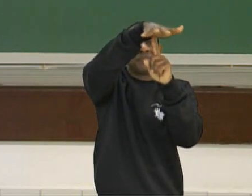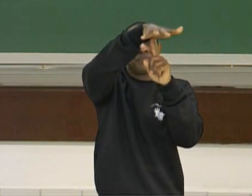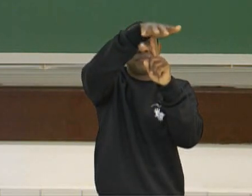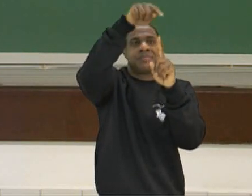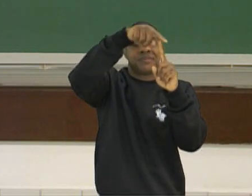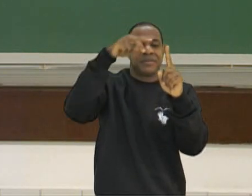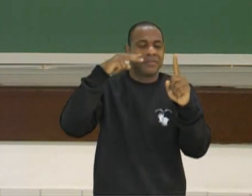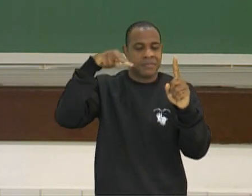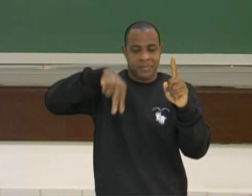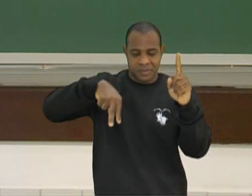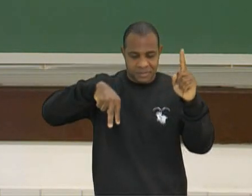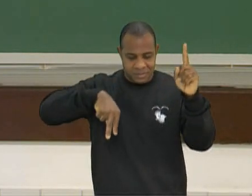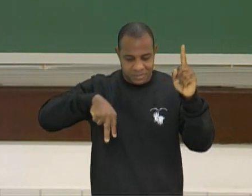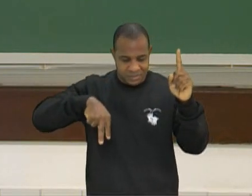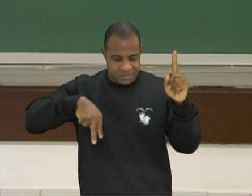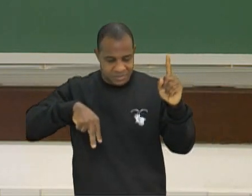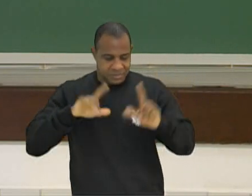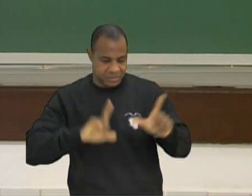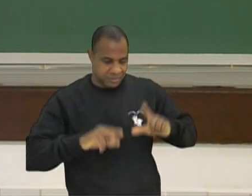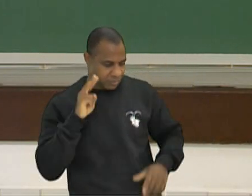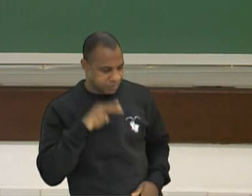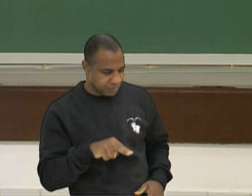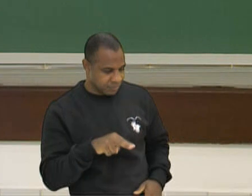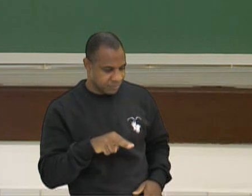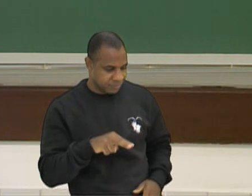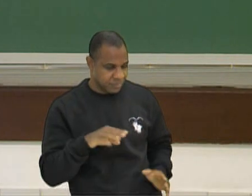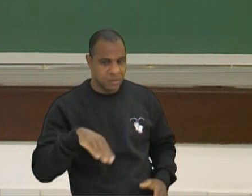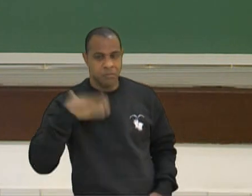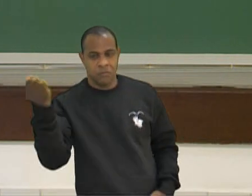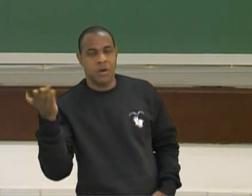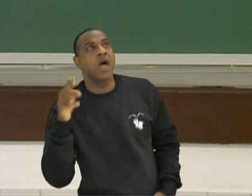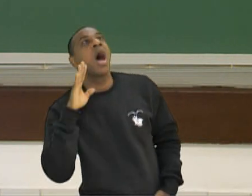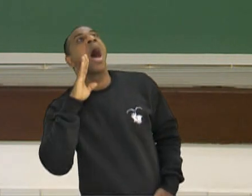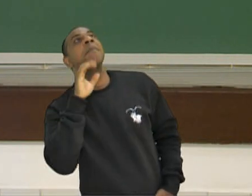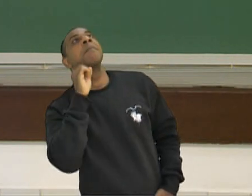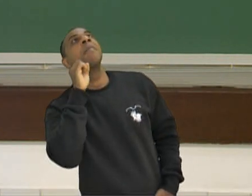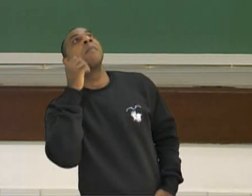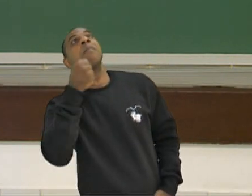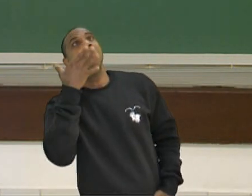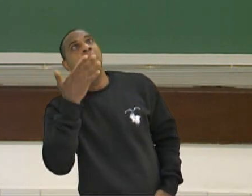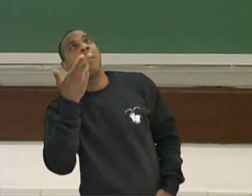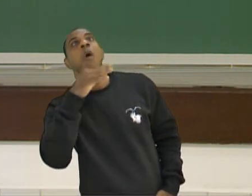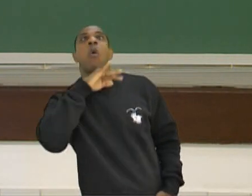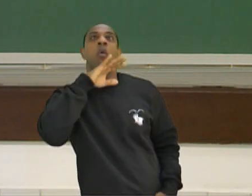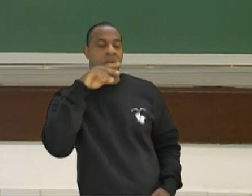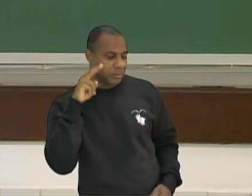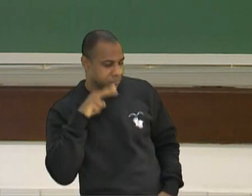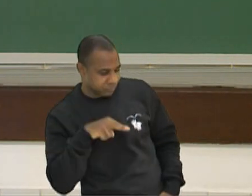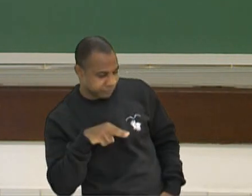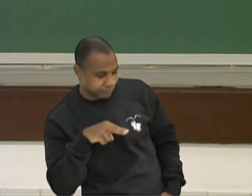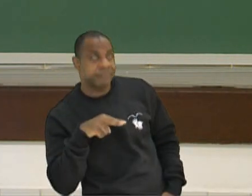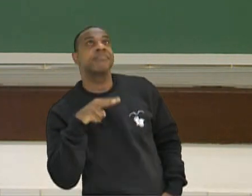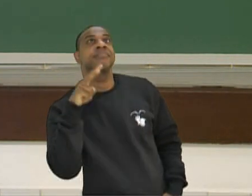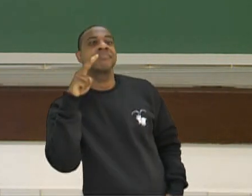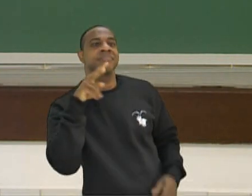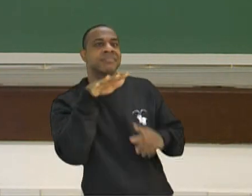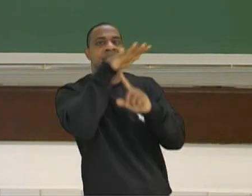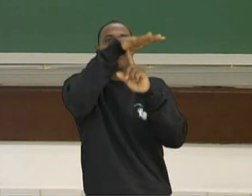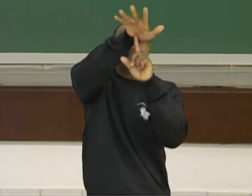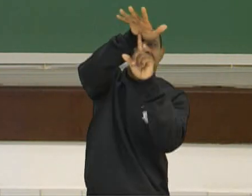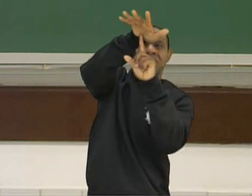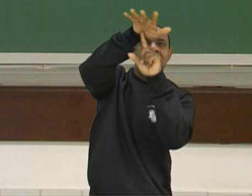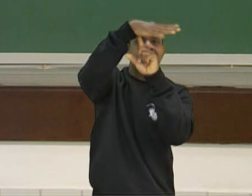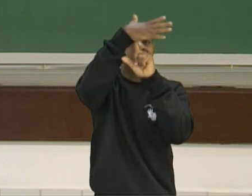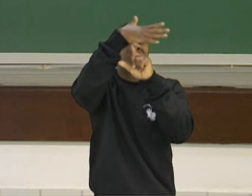aparelho televisor para mensurar a situação e outra que ficasse na parte externa. Geralmente você modificava assim na horizontal